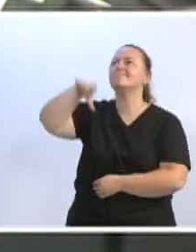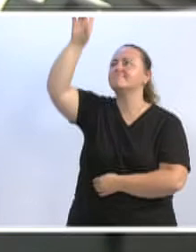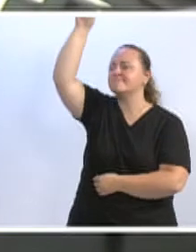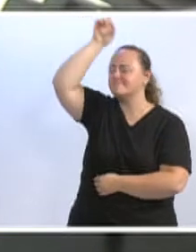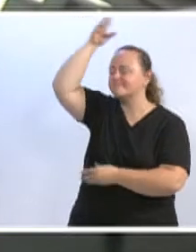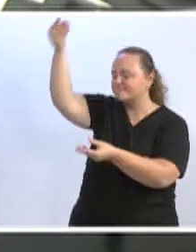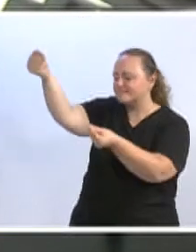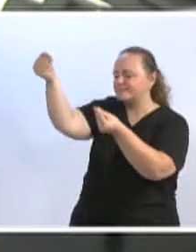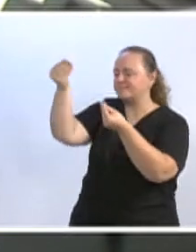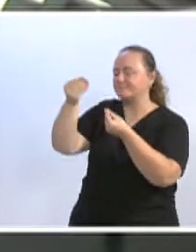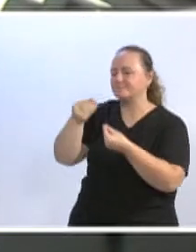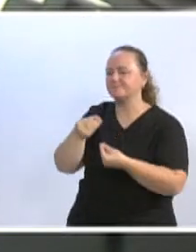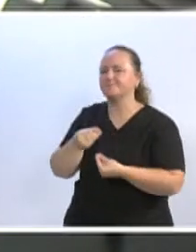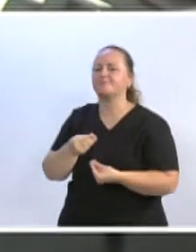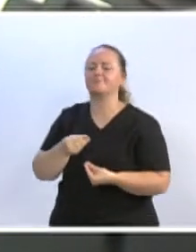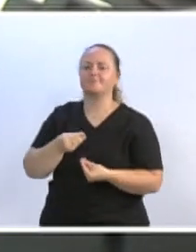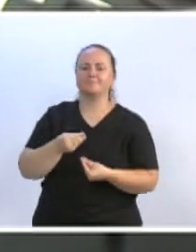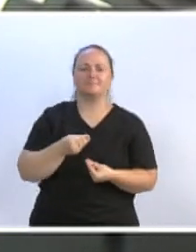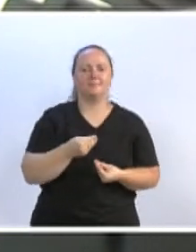preciosos são